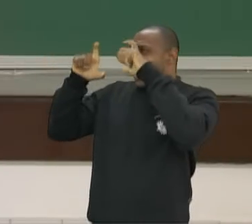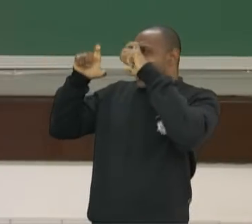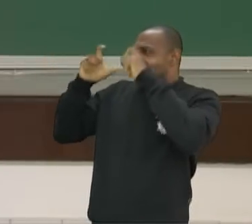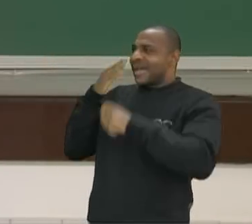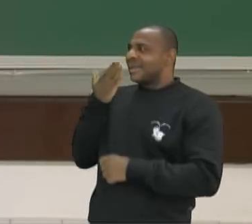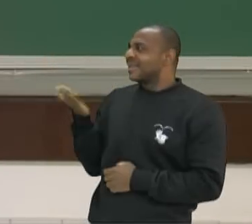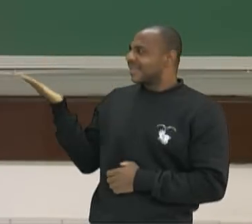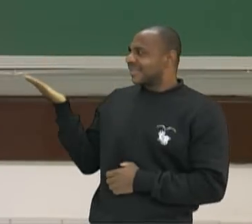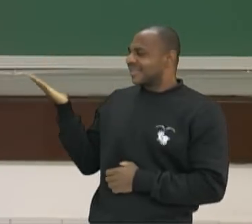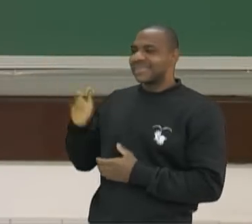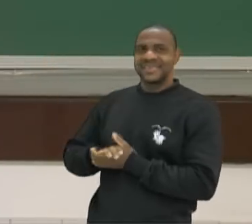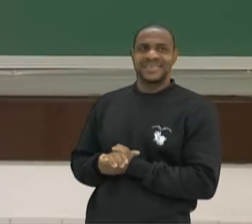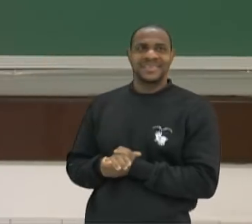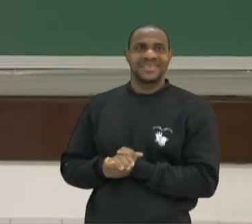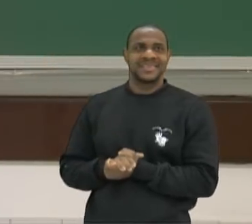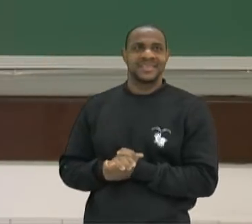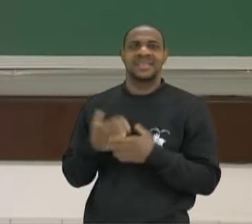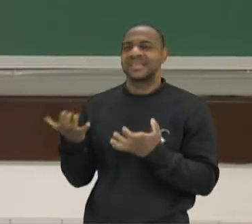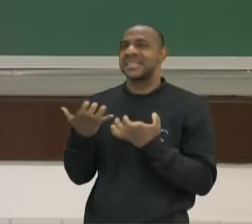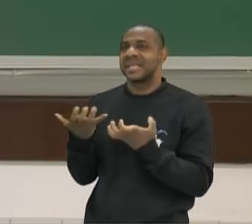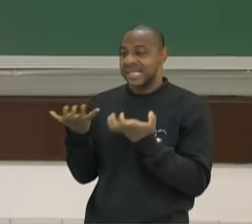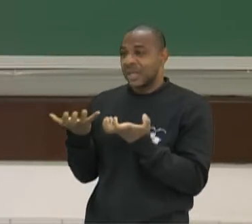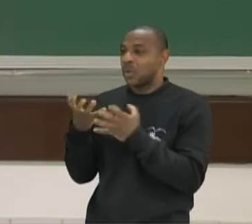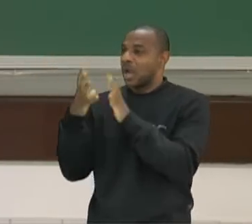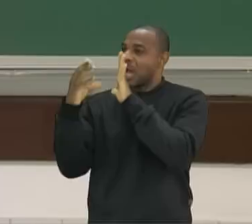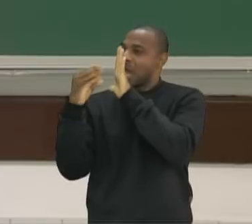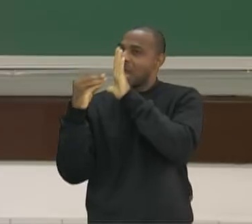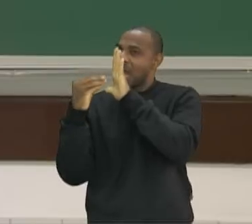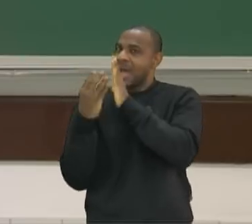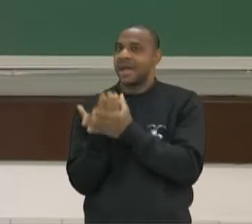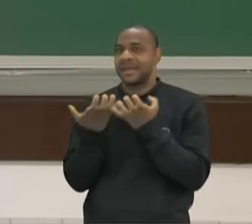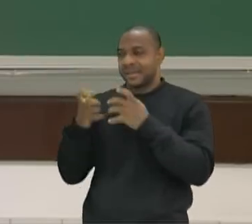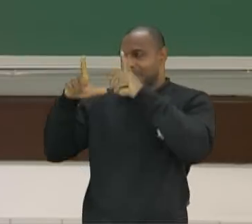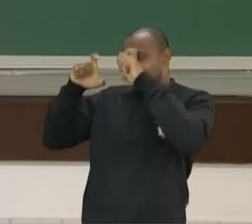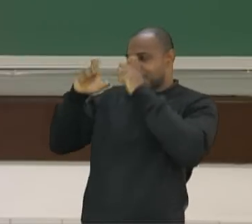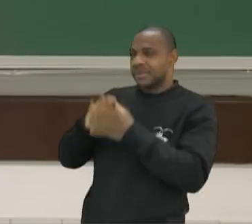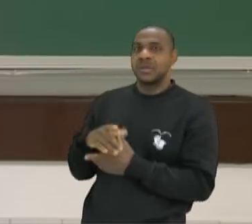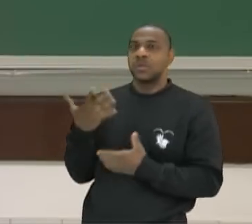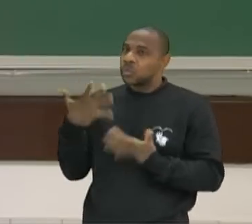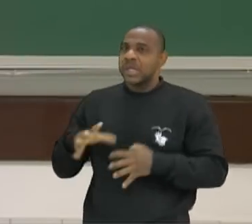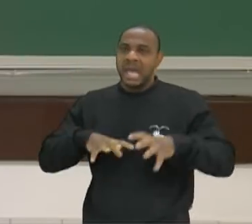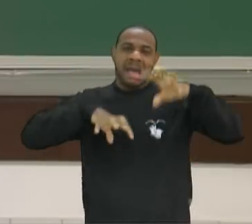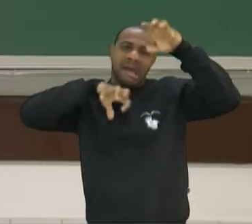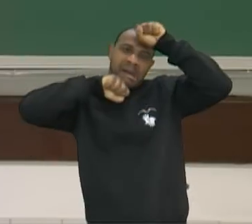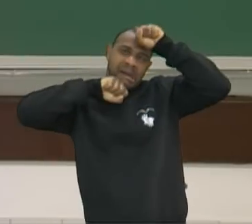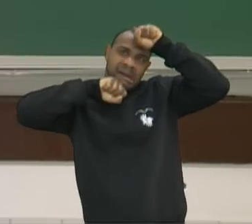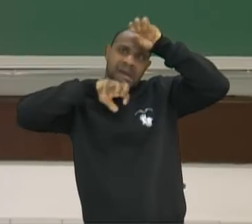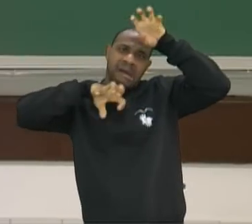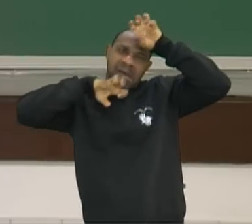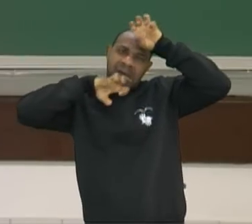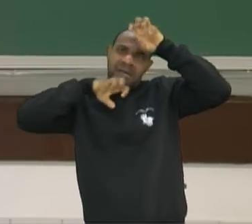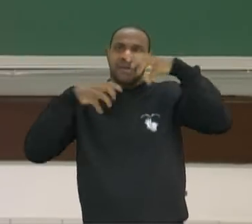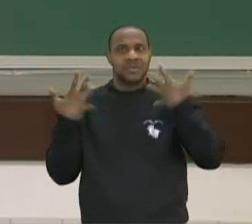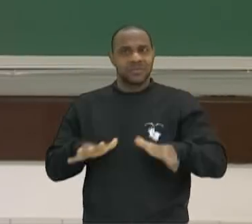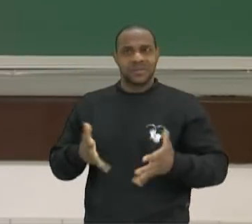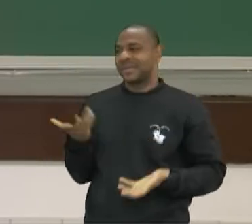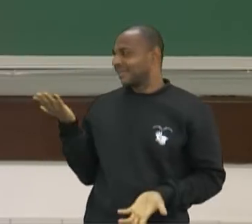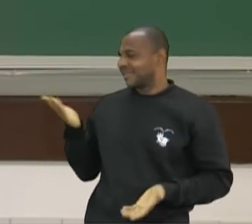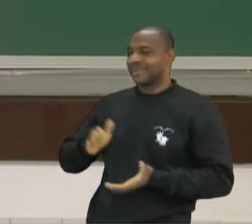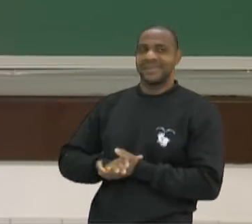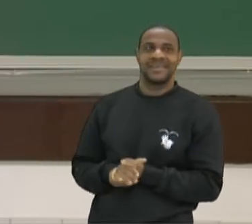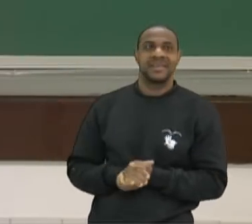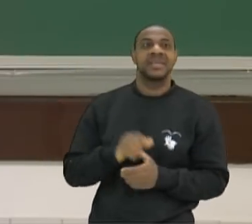ele gostaria de um retrato, não uma caricatura. Só que quem fez, no caso, né, entre aspas,